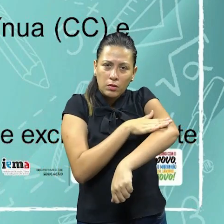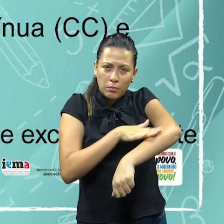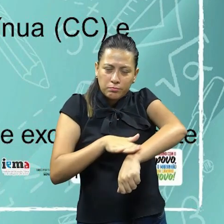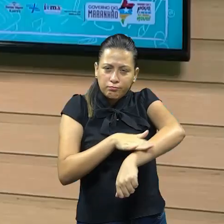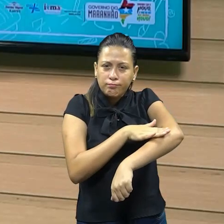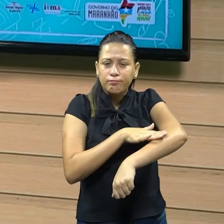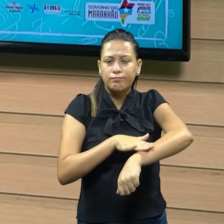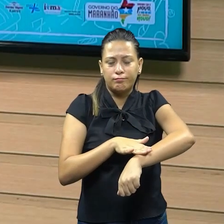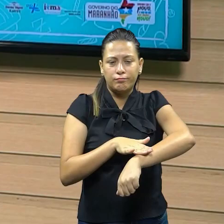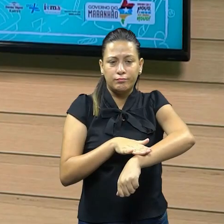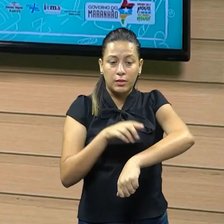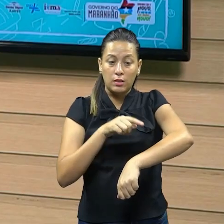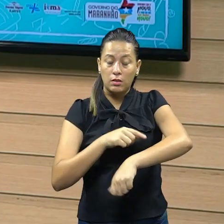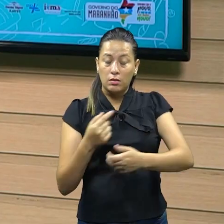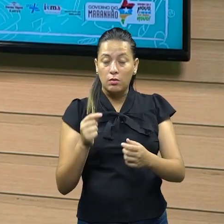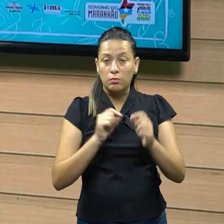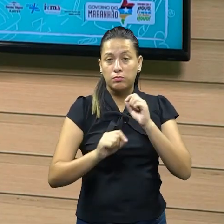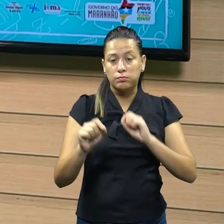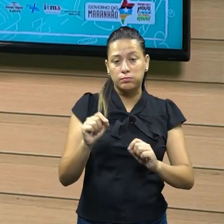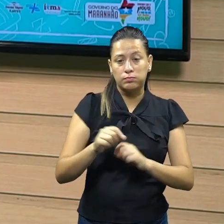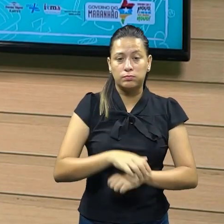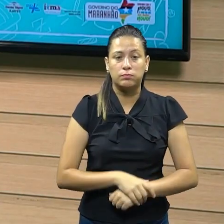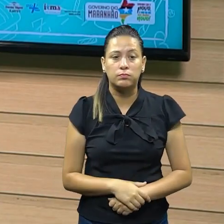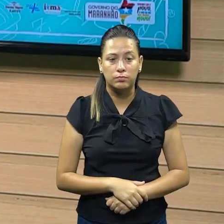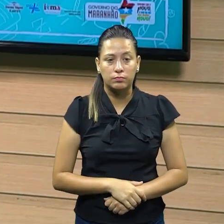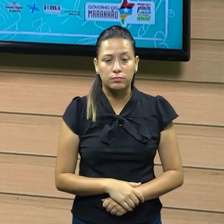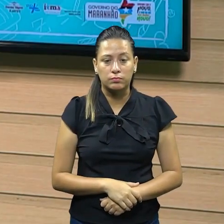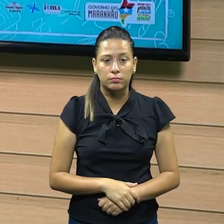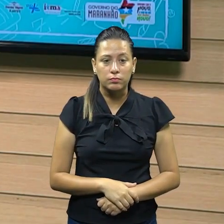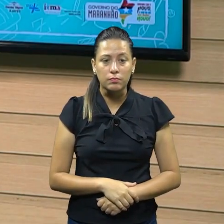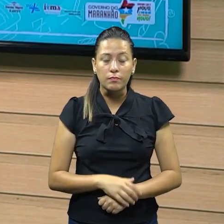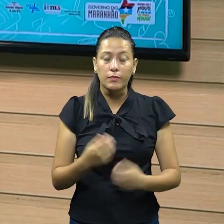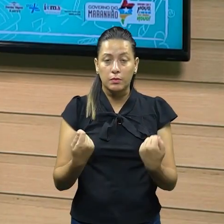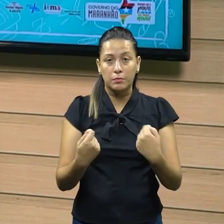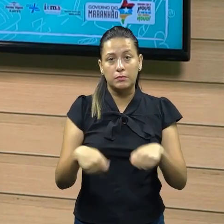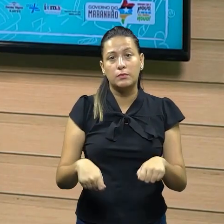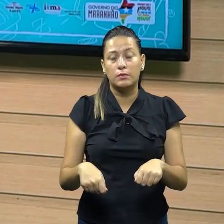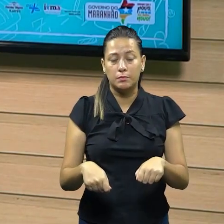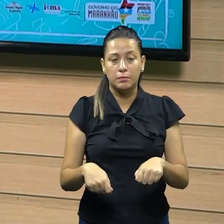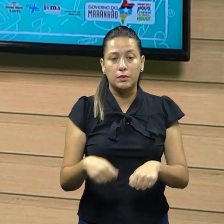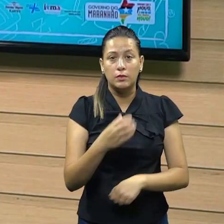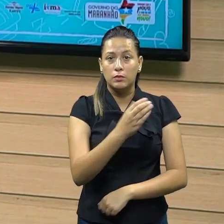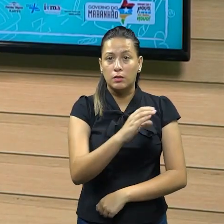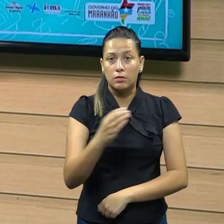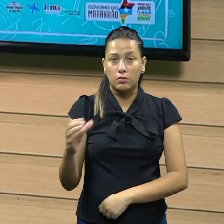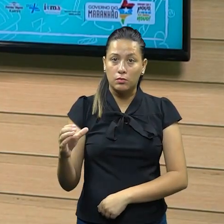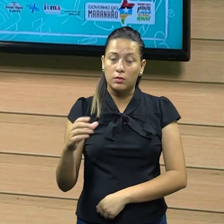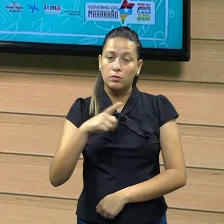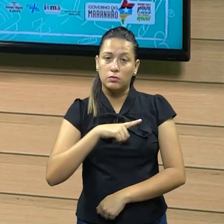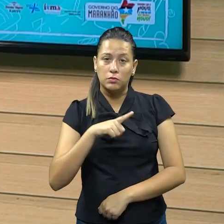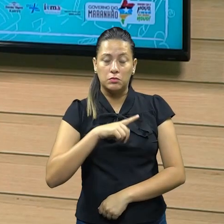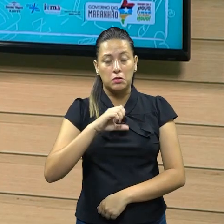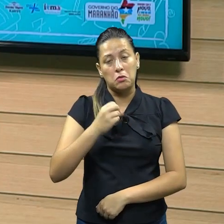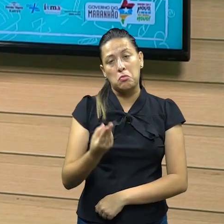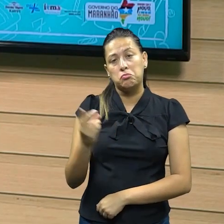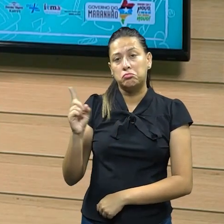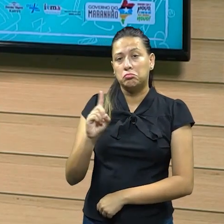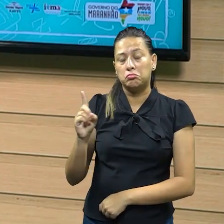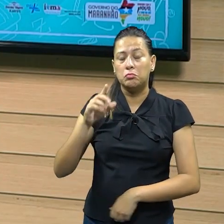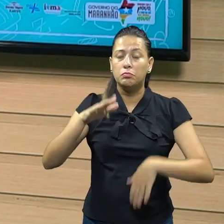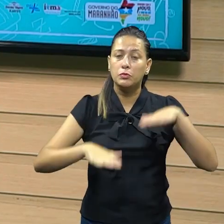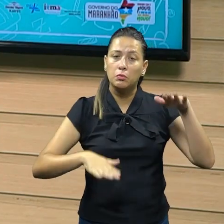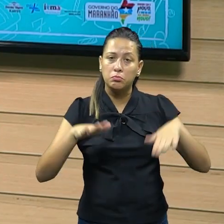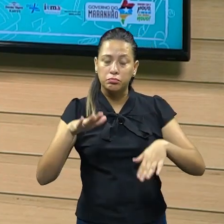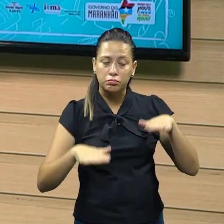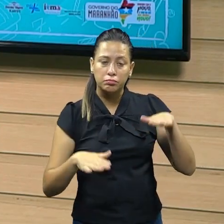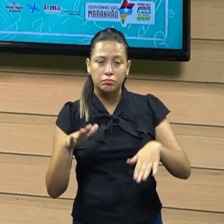pele. Tá? Essa resistência é justamente aquilo que vai permitir a passagem de corrente ou não. Dependendo